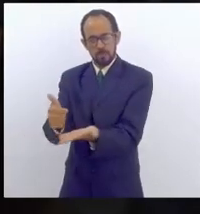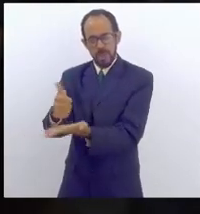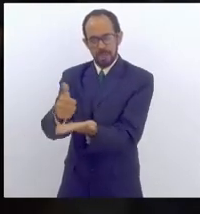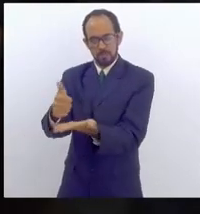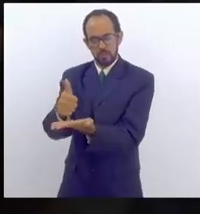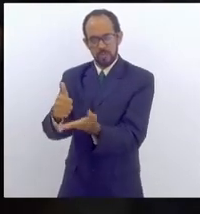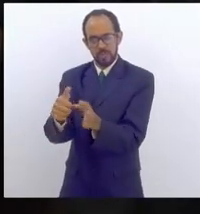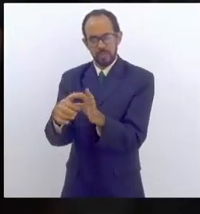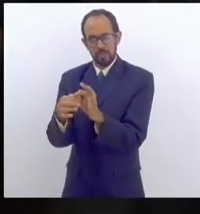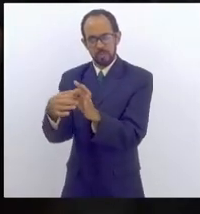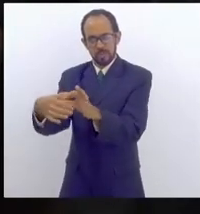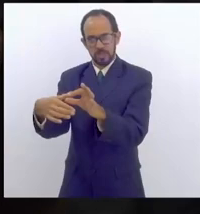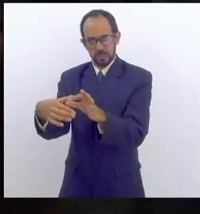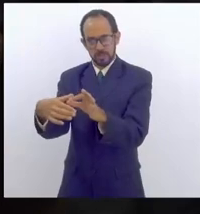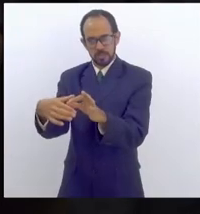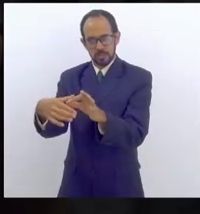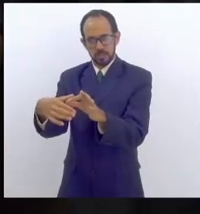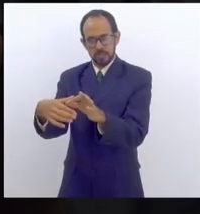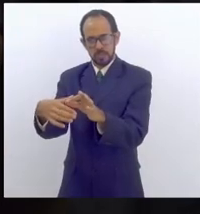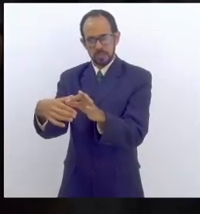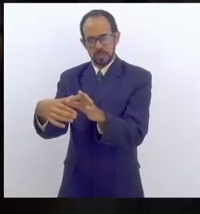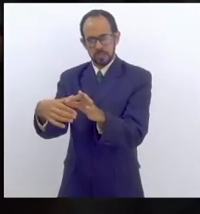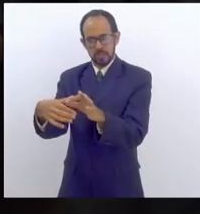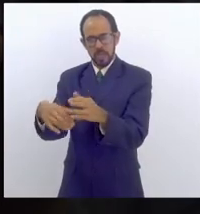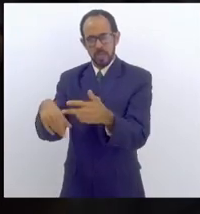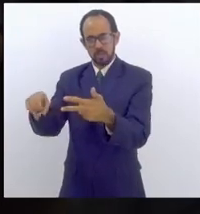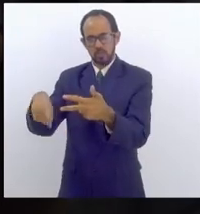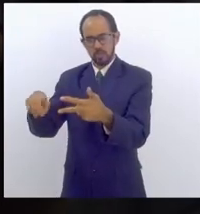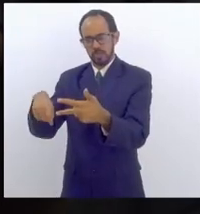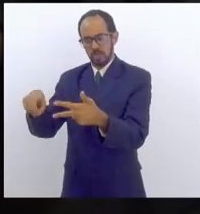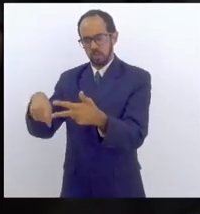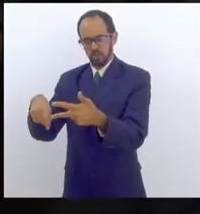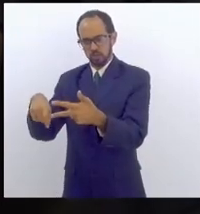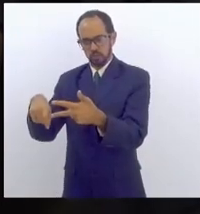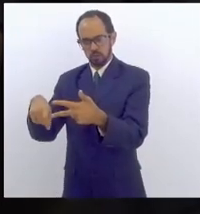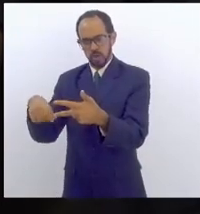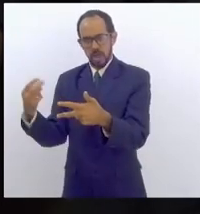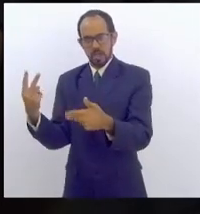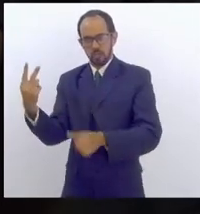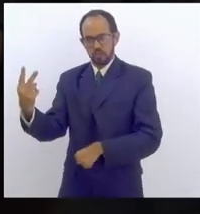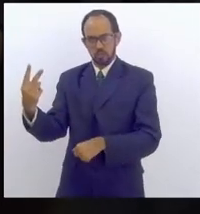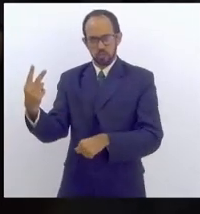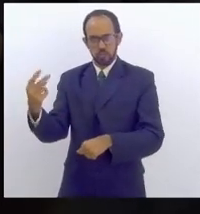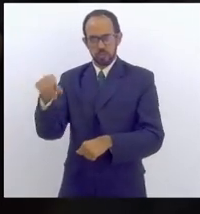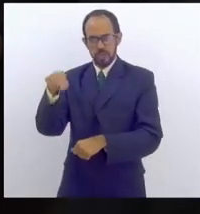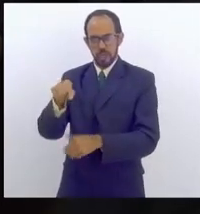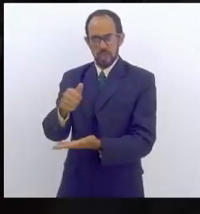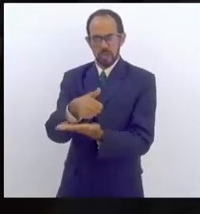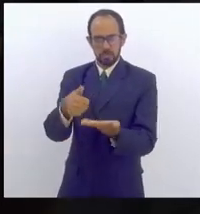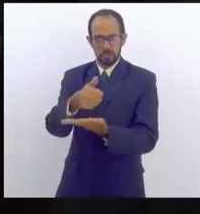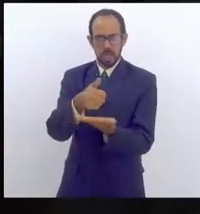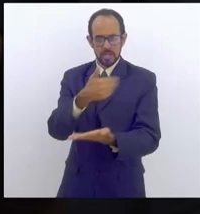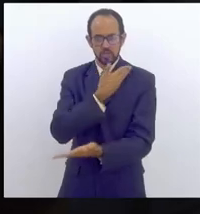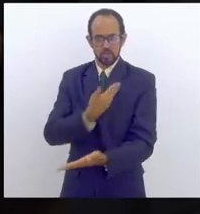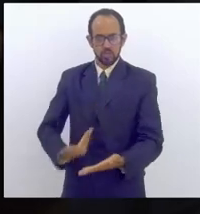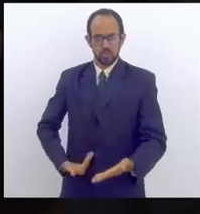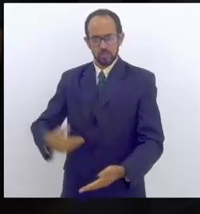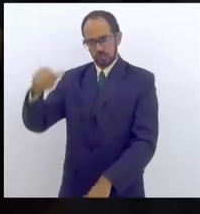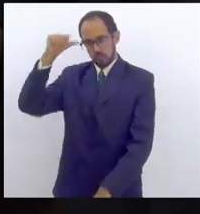independência frente ao executivo. As duas chapas colocavam como se fossem base do governo de Cláudio